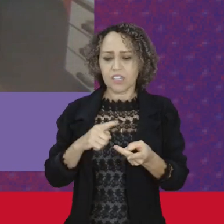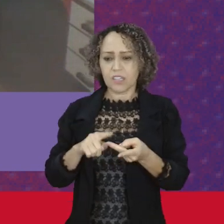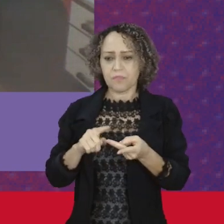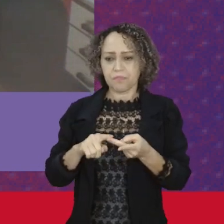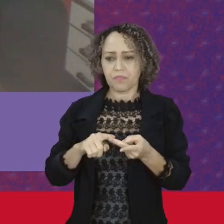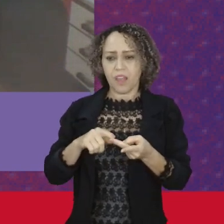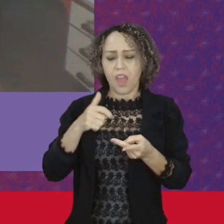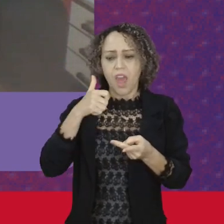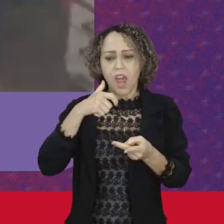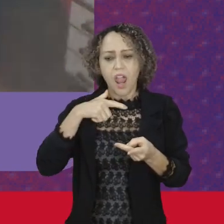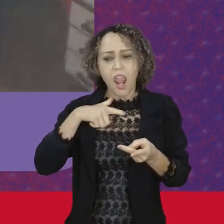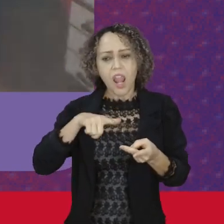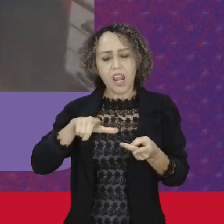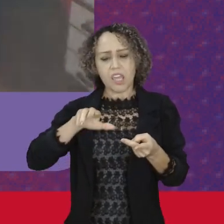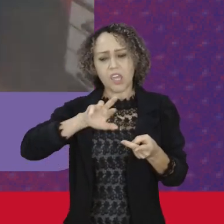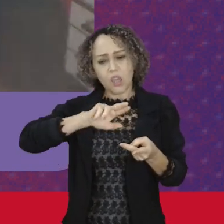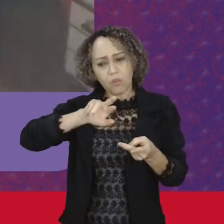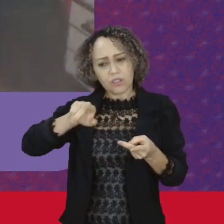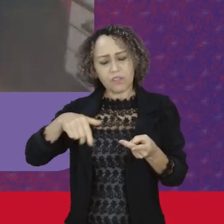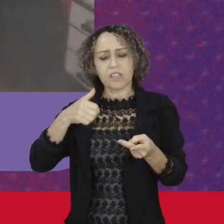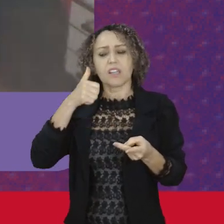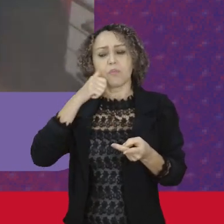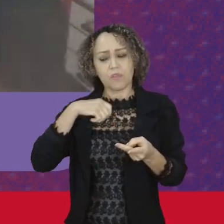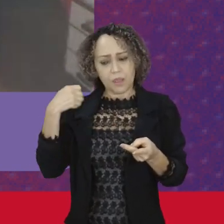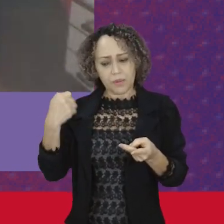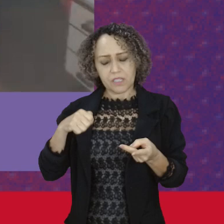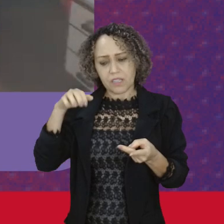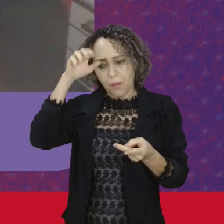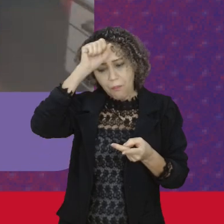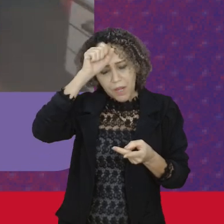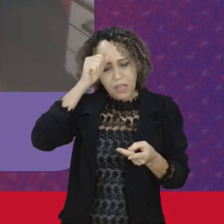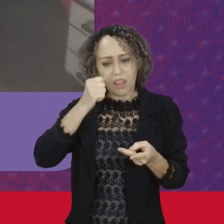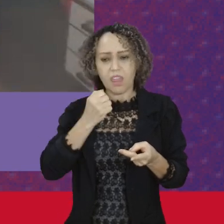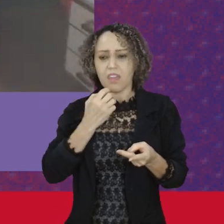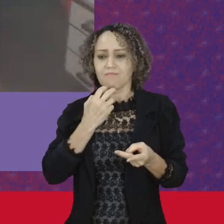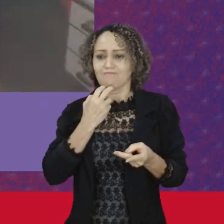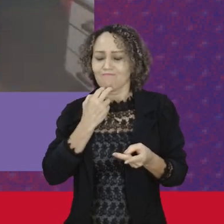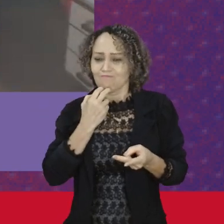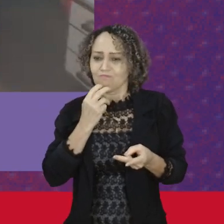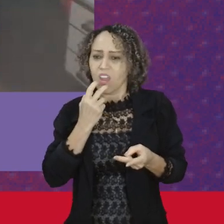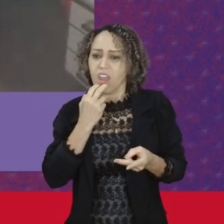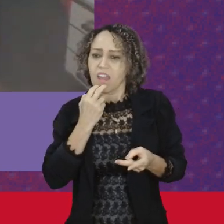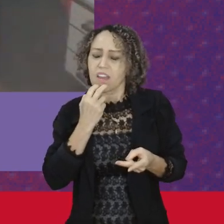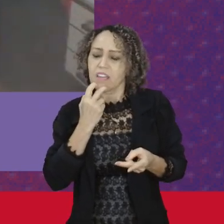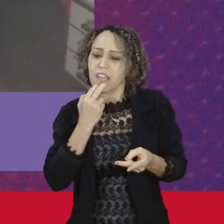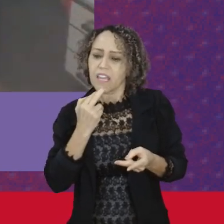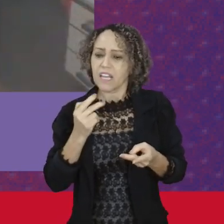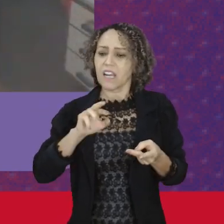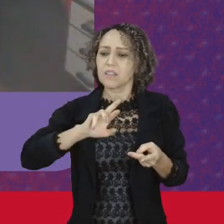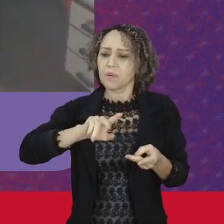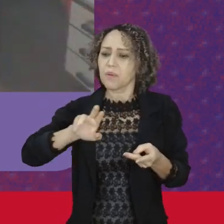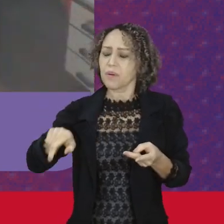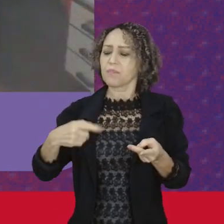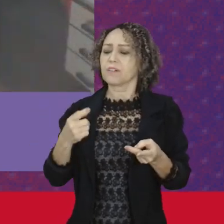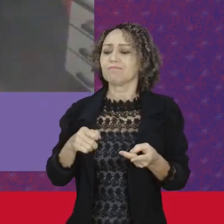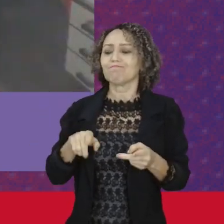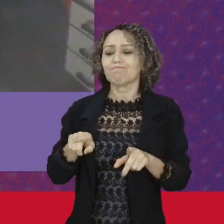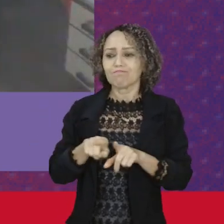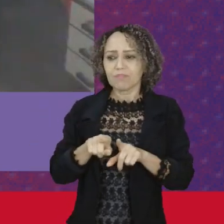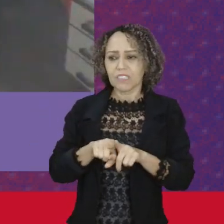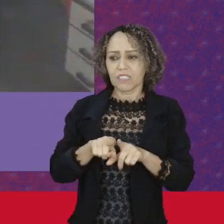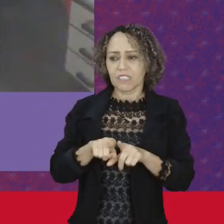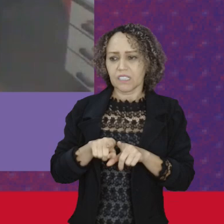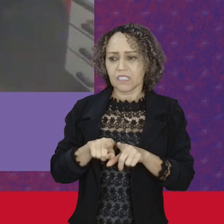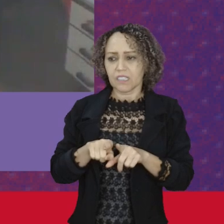que os países do mundo, isso é uma coisa totalmente inovadora, e ela vai ser muito perseguida pelos...